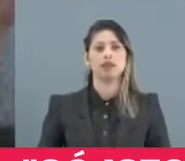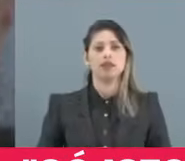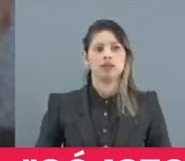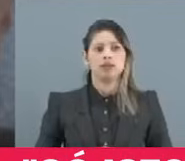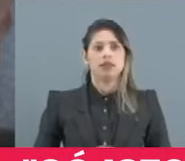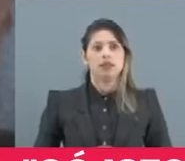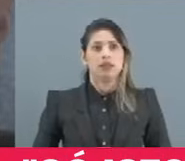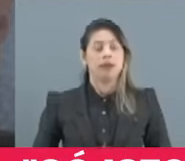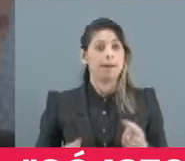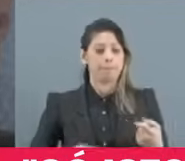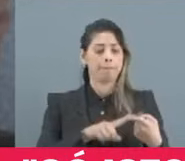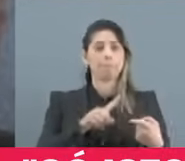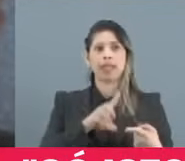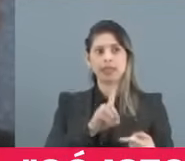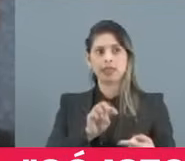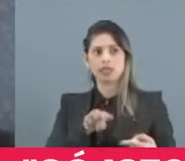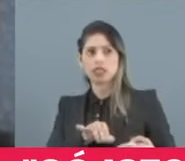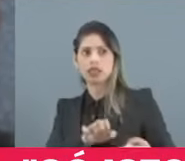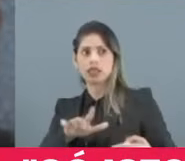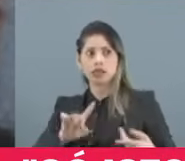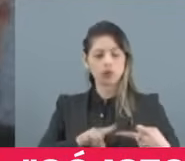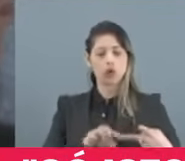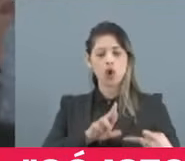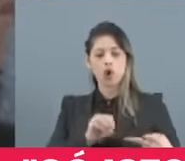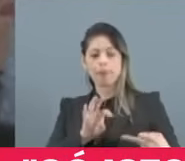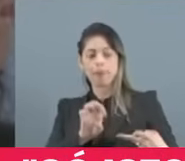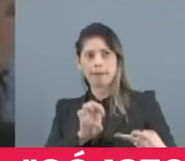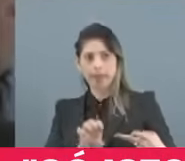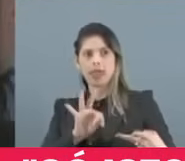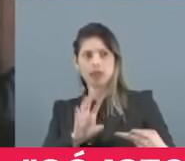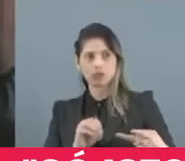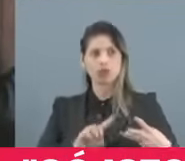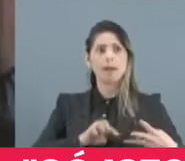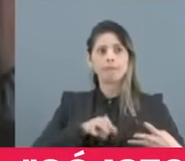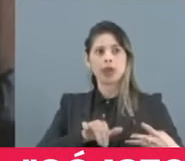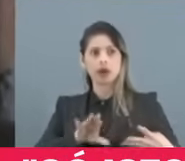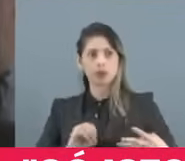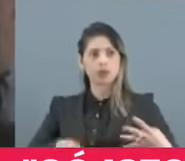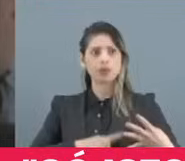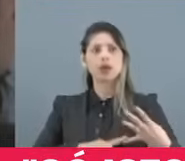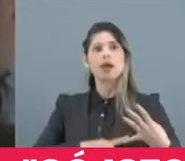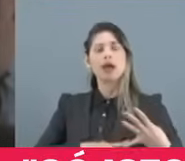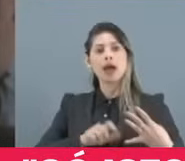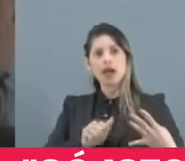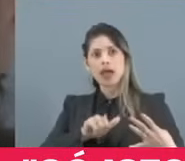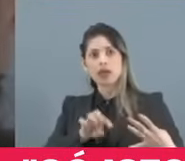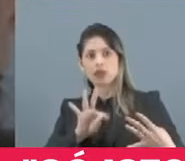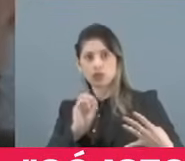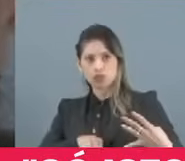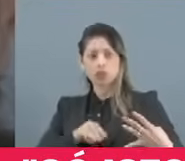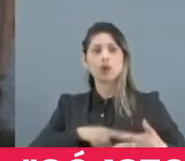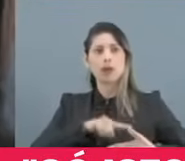verificar, Daniel Silveira, preso. Roberto Jefferson, preso. Mauro Cid, preso. Ailton Barros, preso.